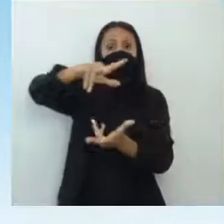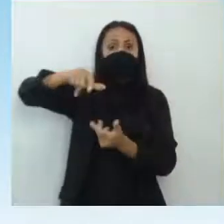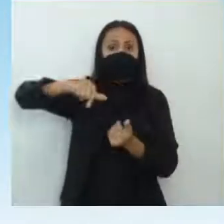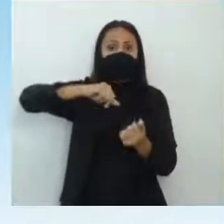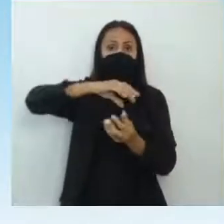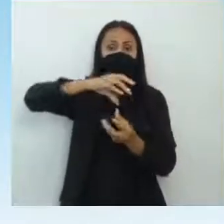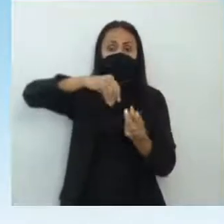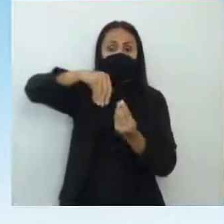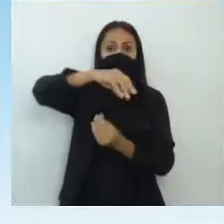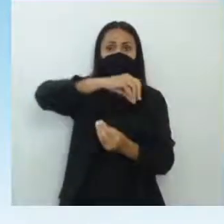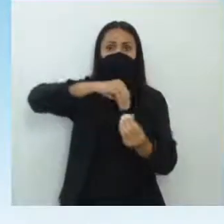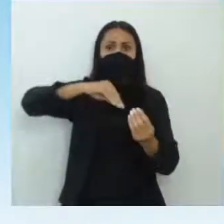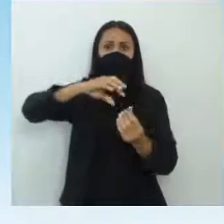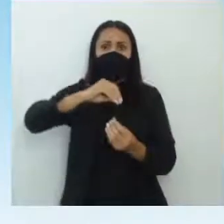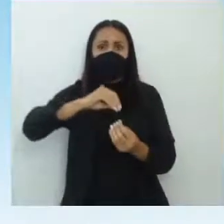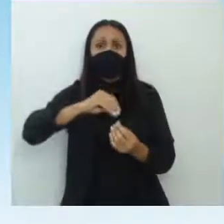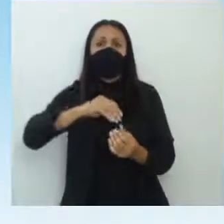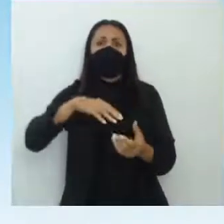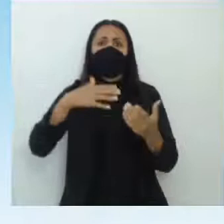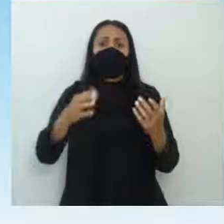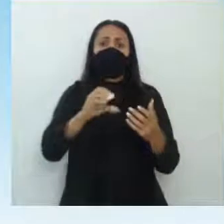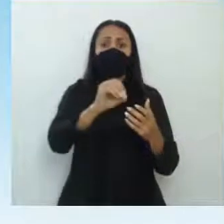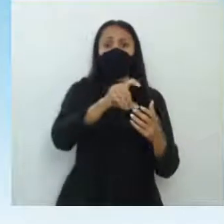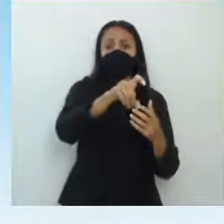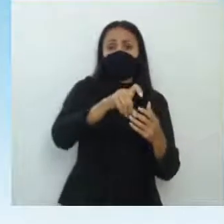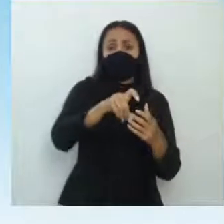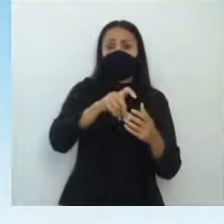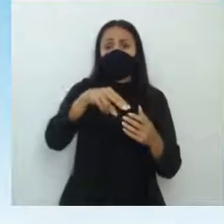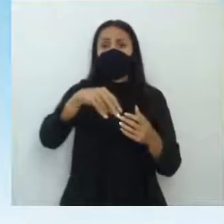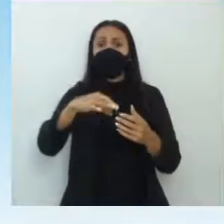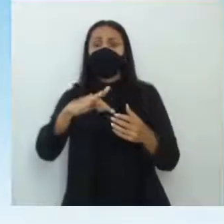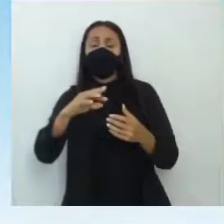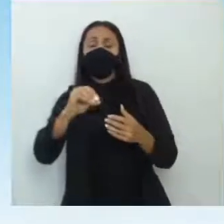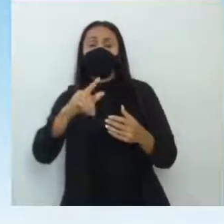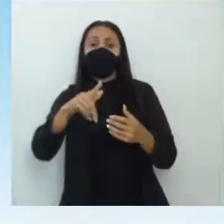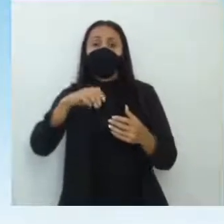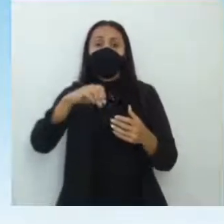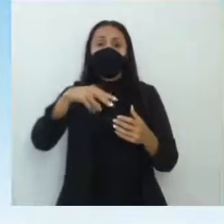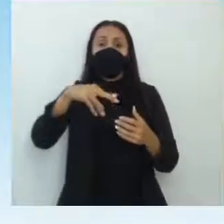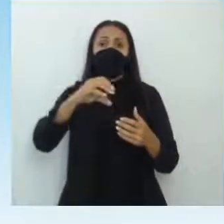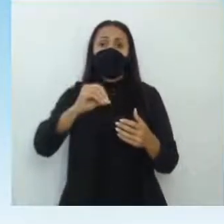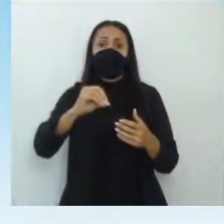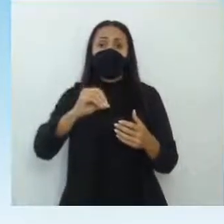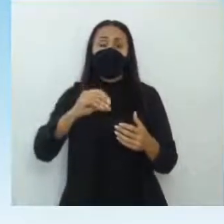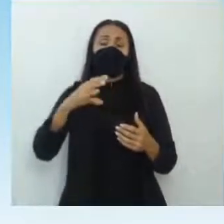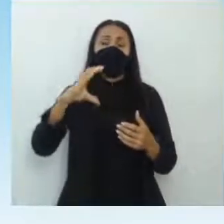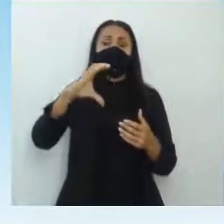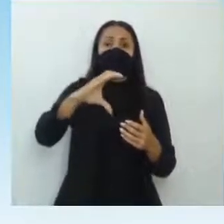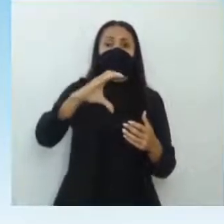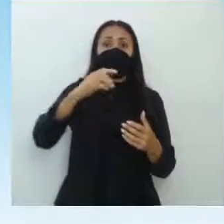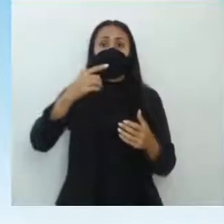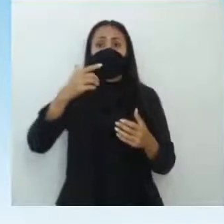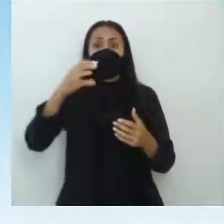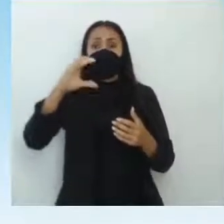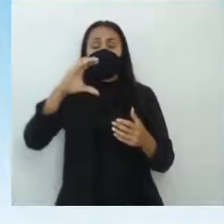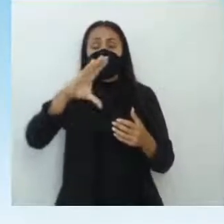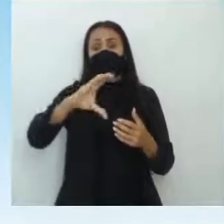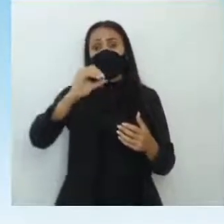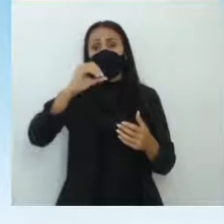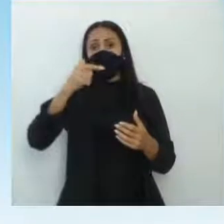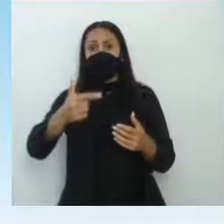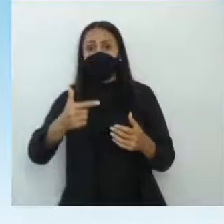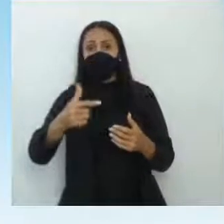por gases, como oxigênio, nitrogênio, dióxido de carbono e também por vapor de